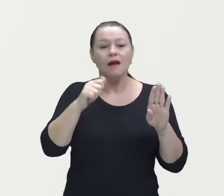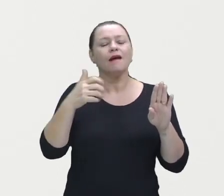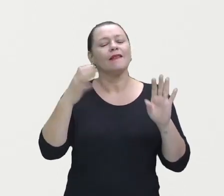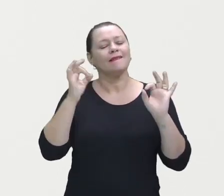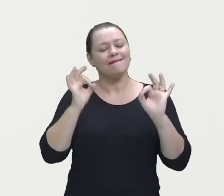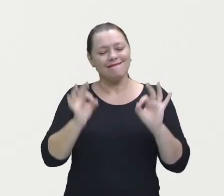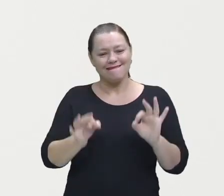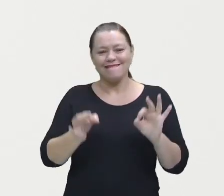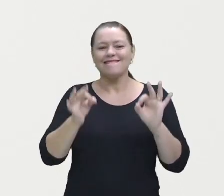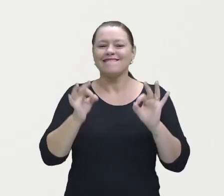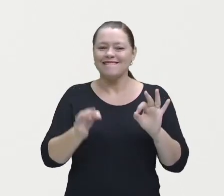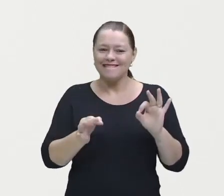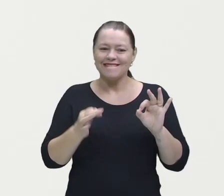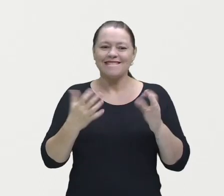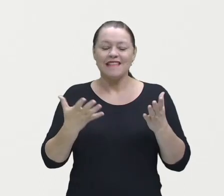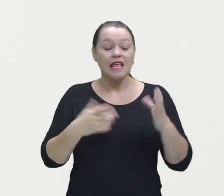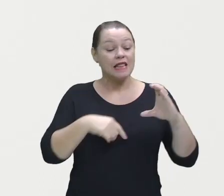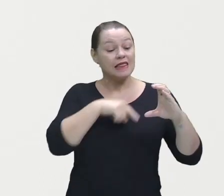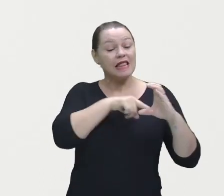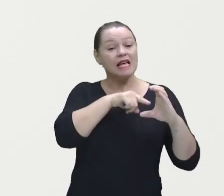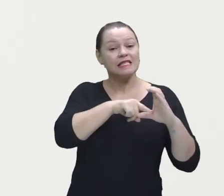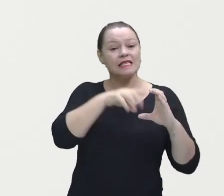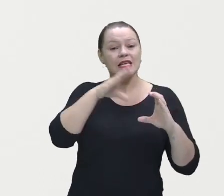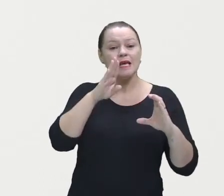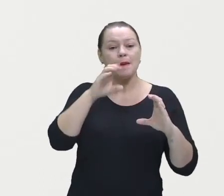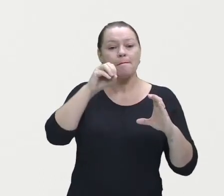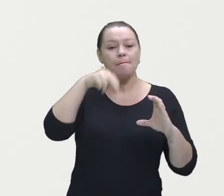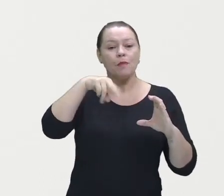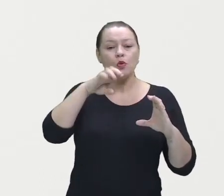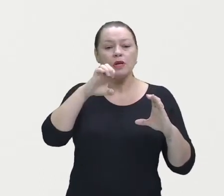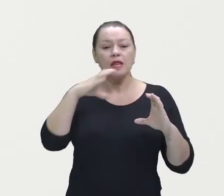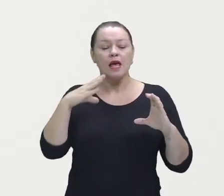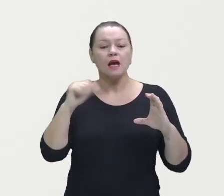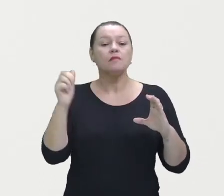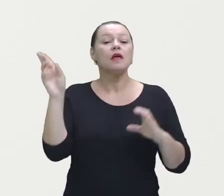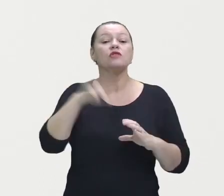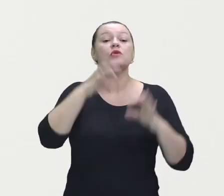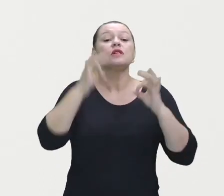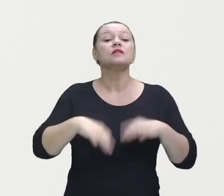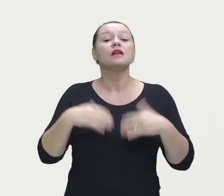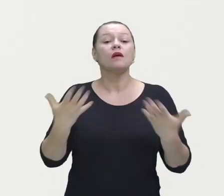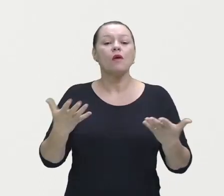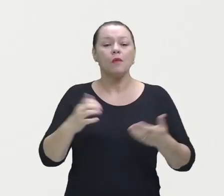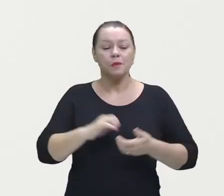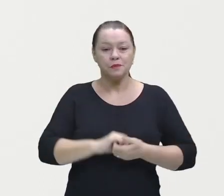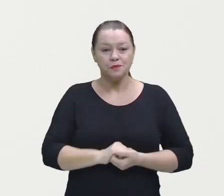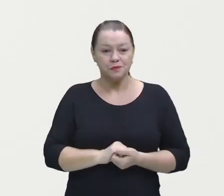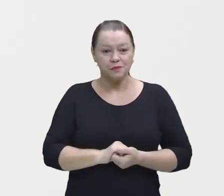É, hein? E a letra C fala que é boneca. Vamos ver qual é a resposta certa?